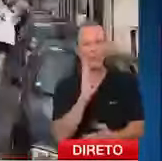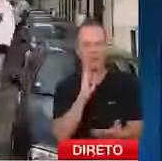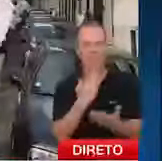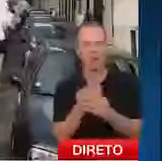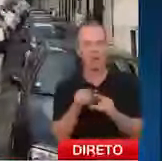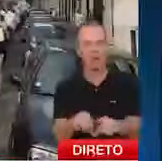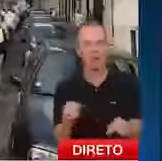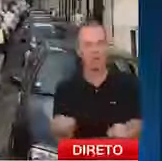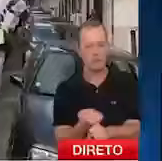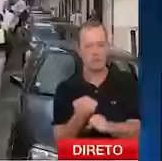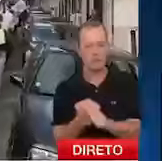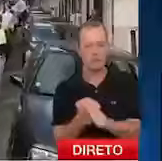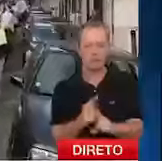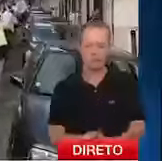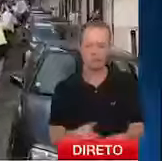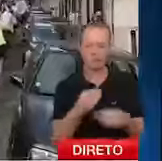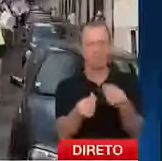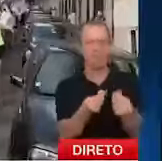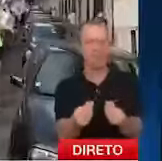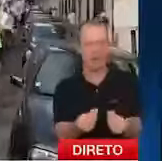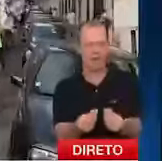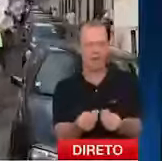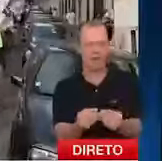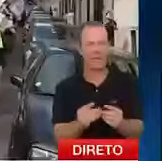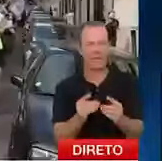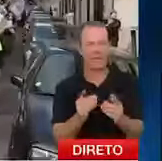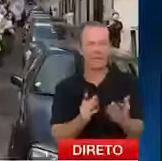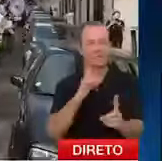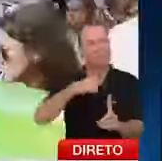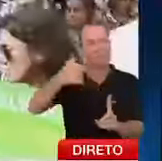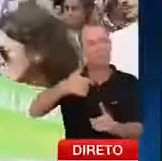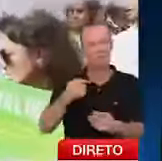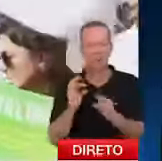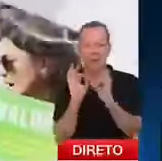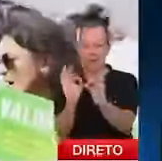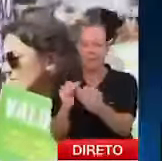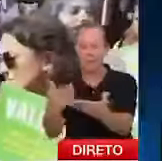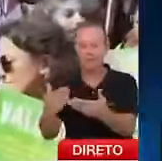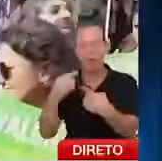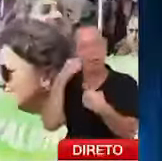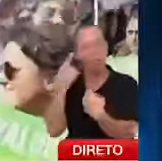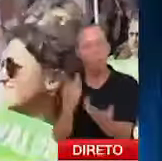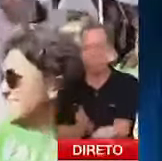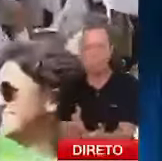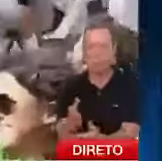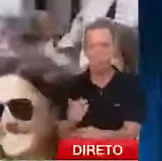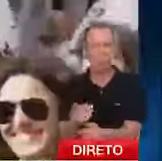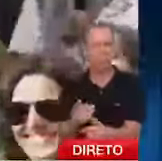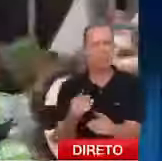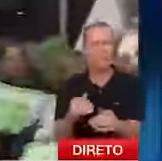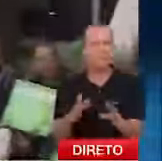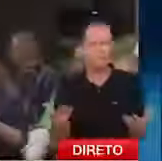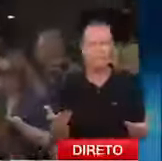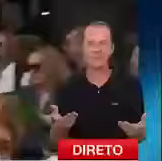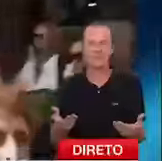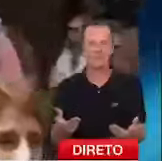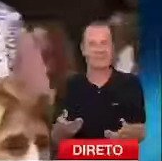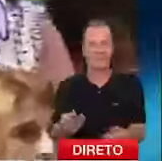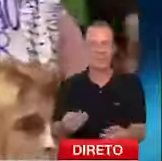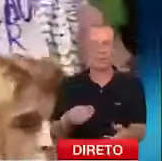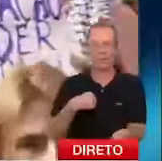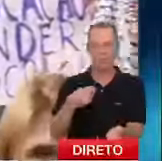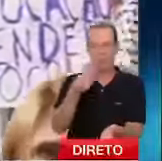tipo de trabalho e continuar de facto a a valorizar a escola pública como sempre TM feito sem ter de a abandonar pelo